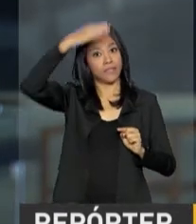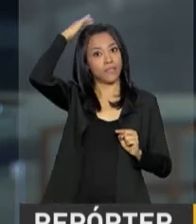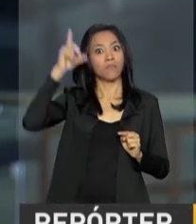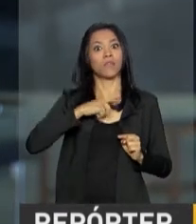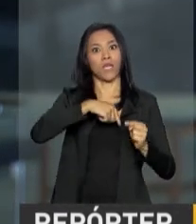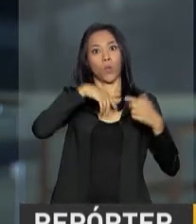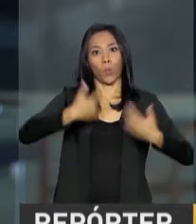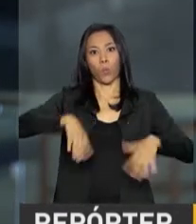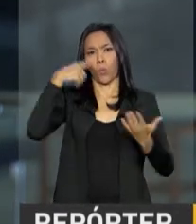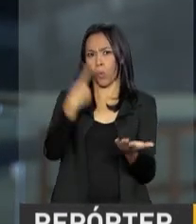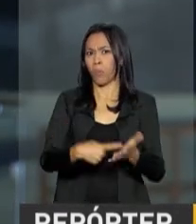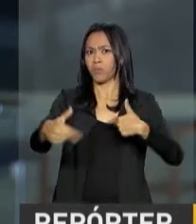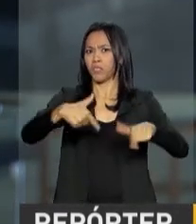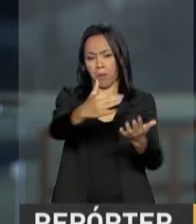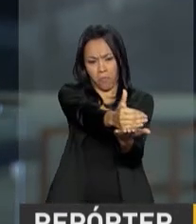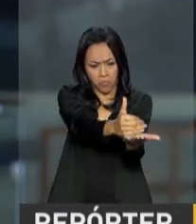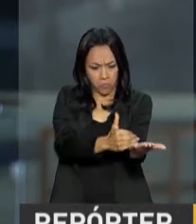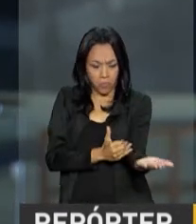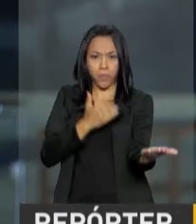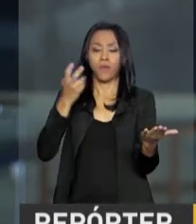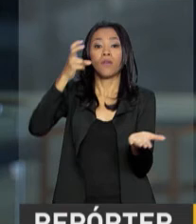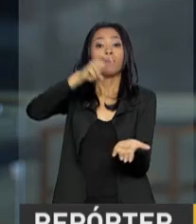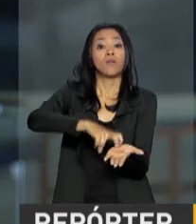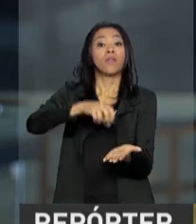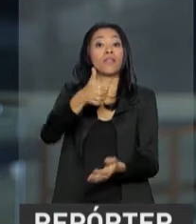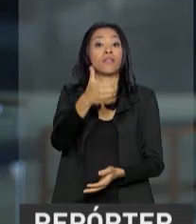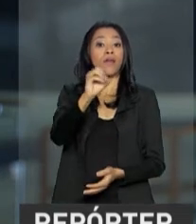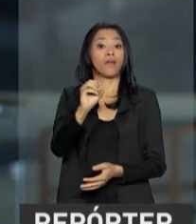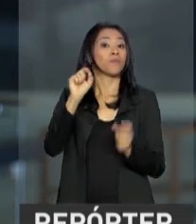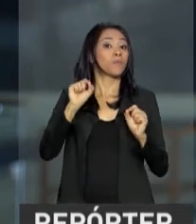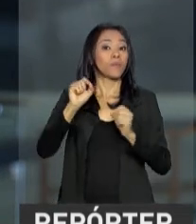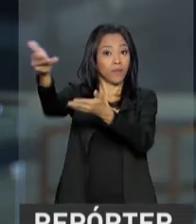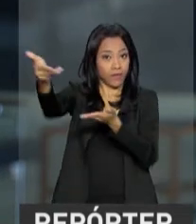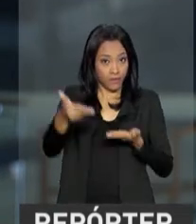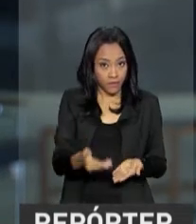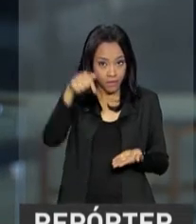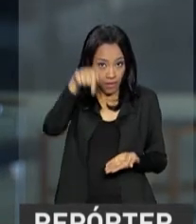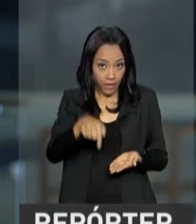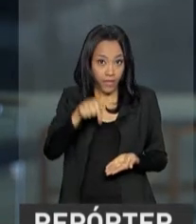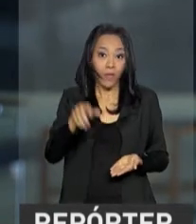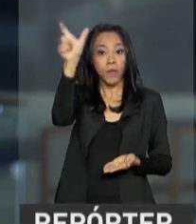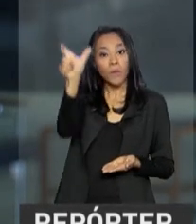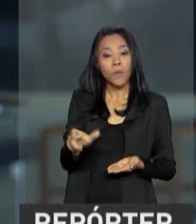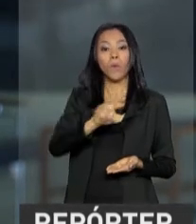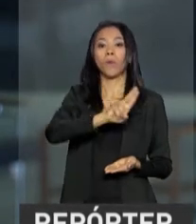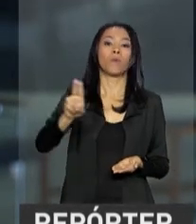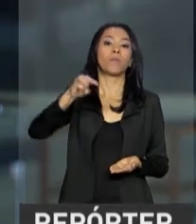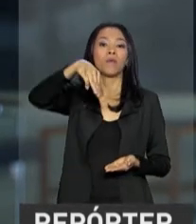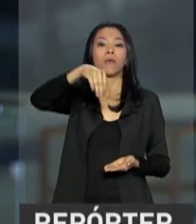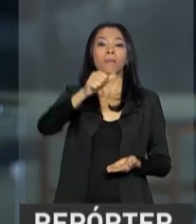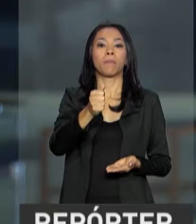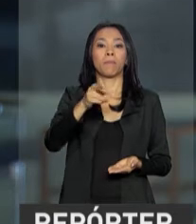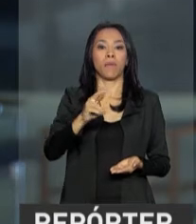intensa nesta quarta feira às 10 horas da manhã ele recebe aqui no palácio do planalto márcio lopes de freitas que é